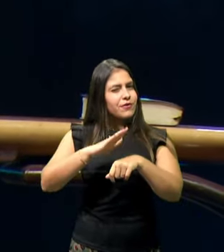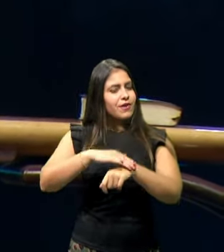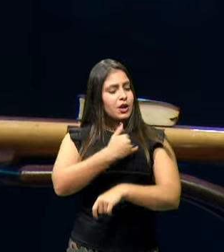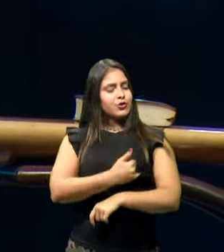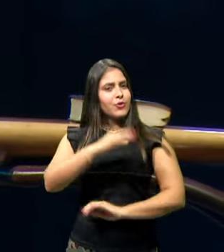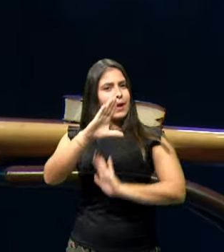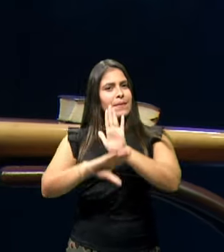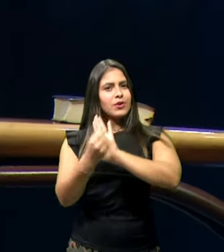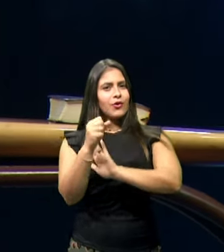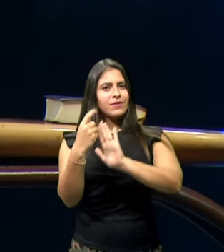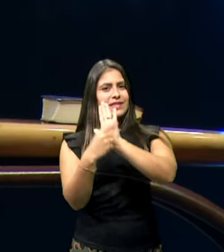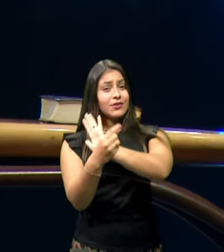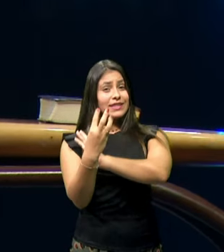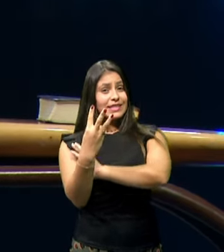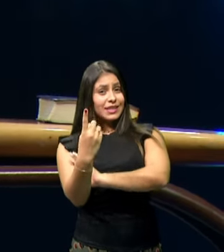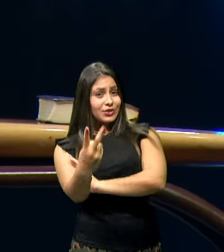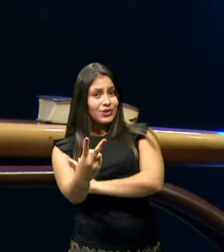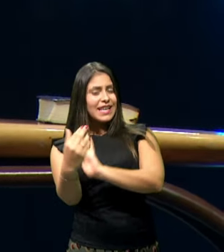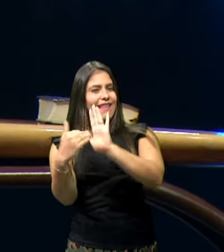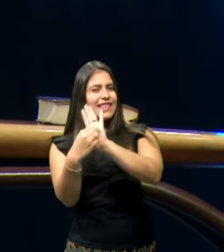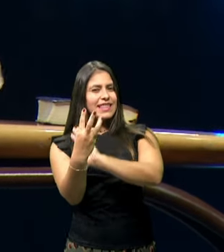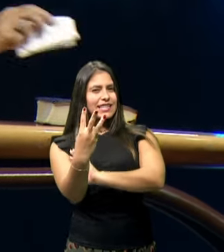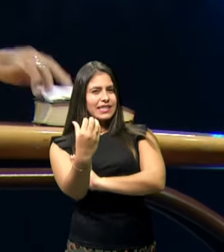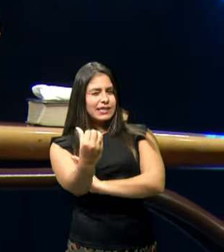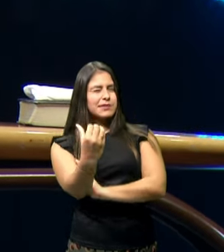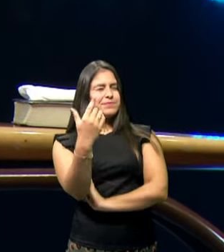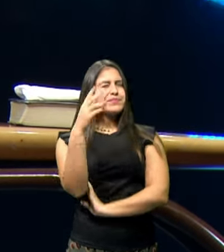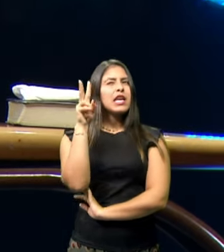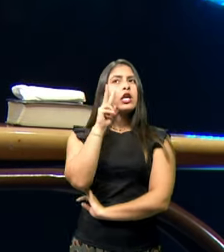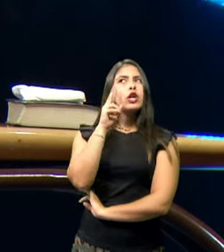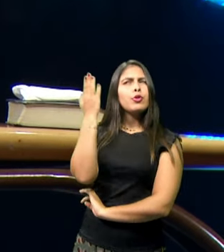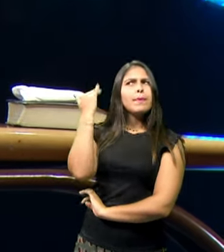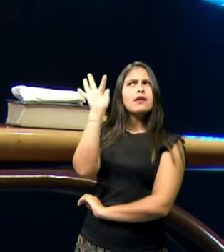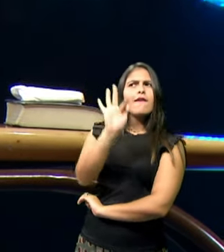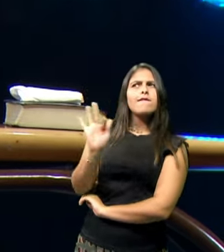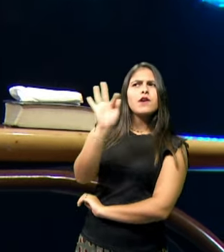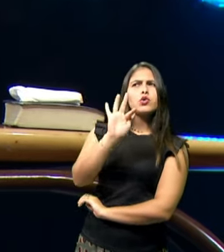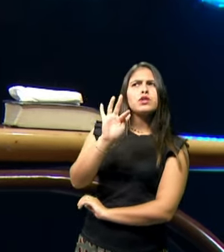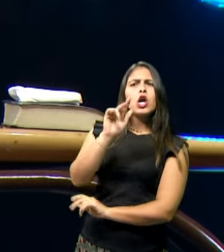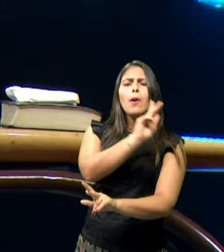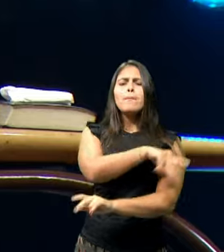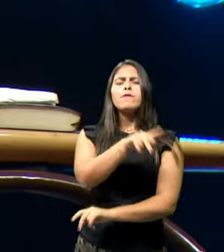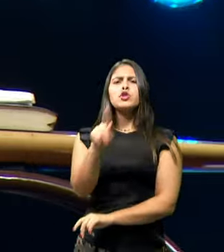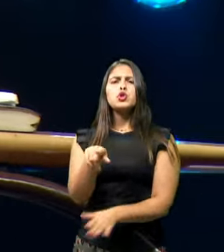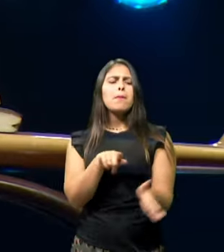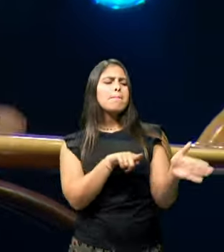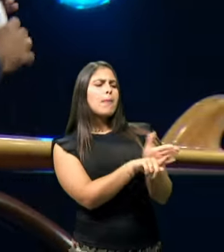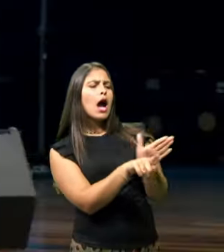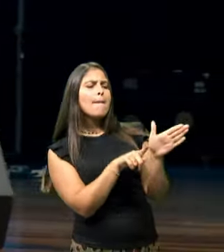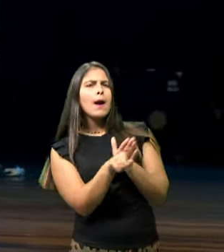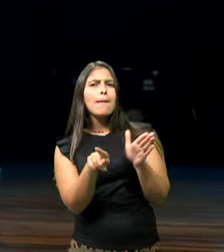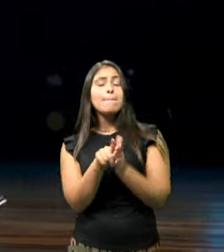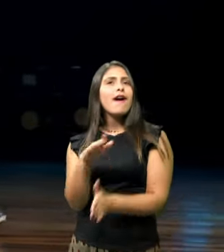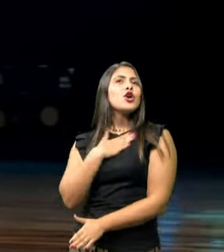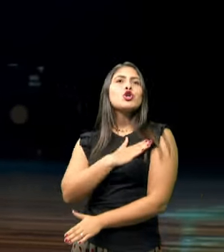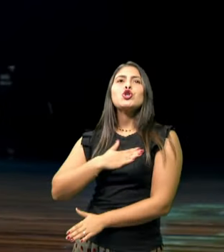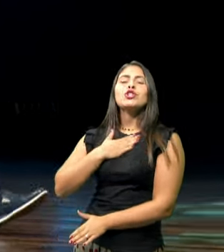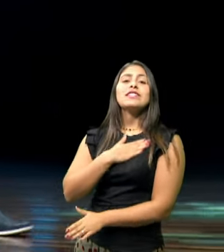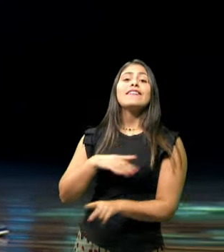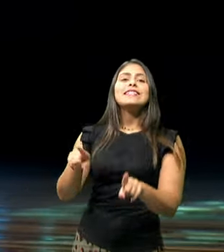João 8:32 e 36, eu me lembro que na universidade eu tinha um professor que adorava me questionar, e ele gostava de botar